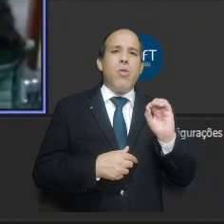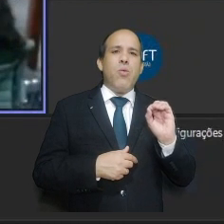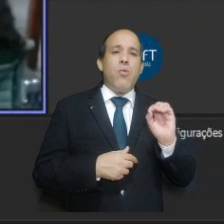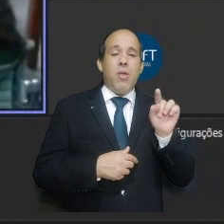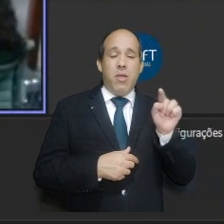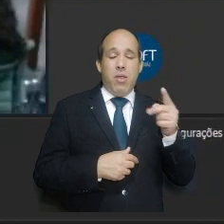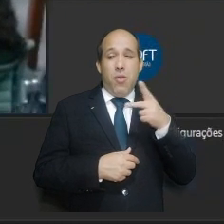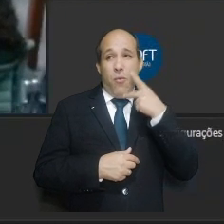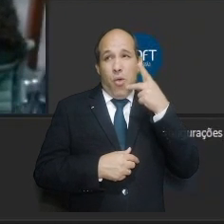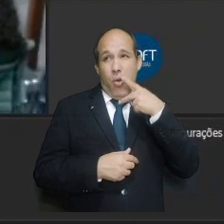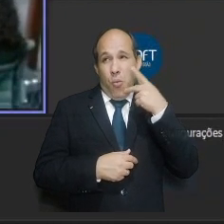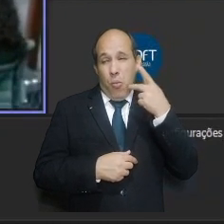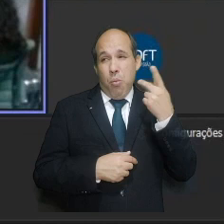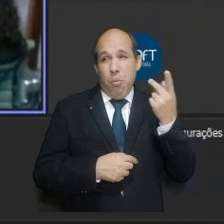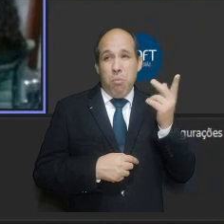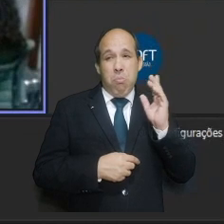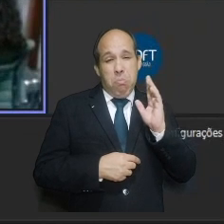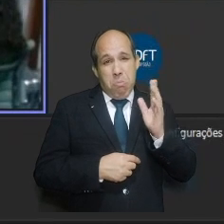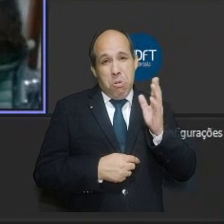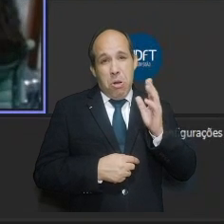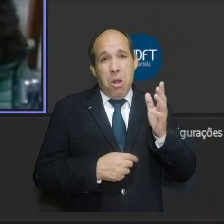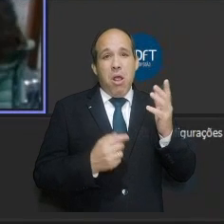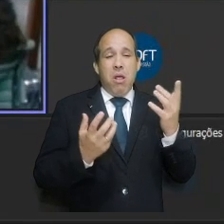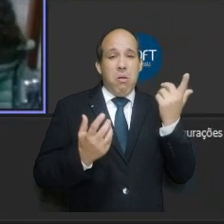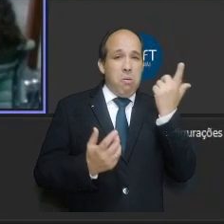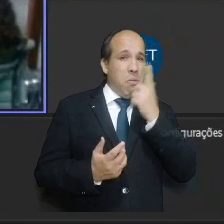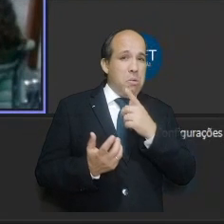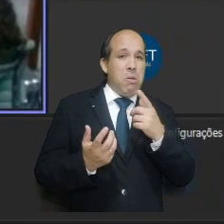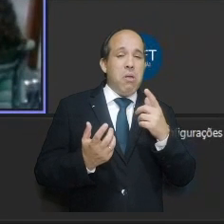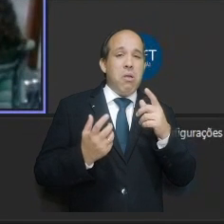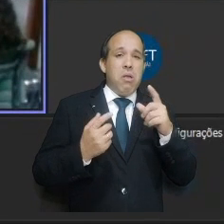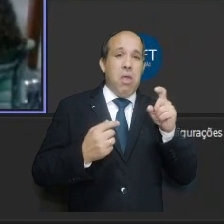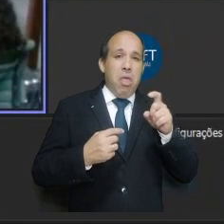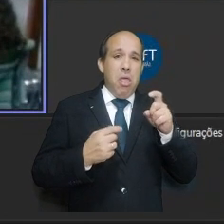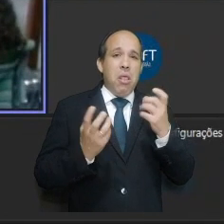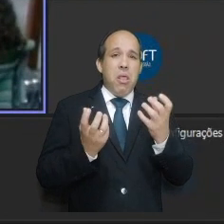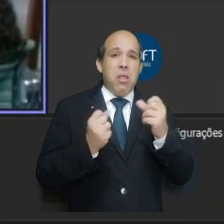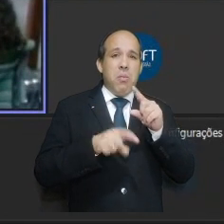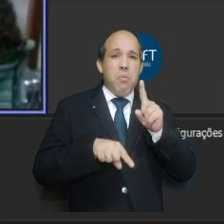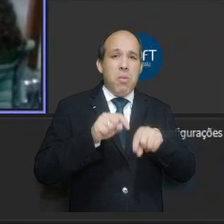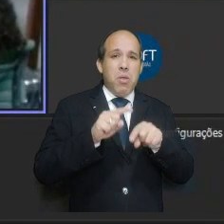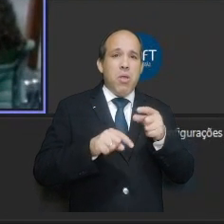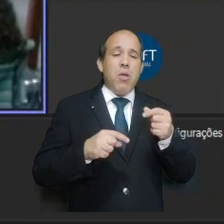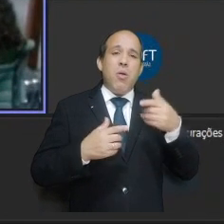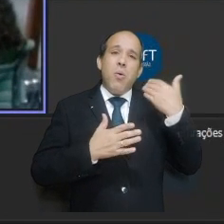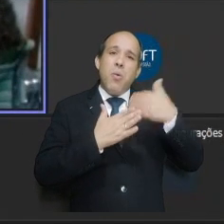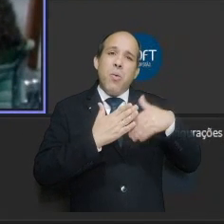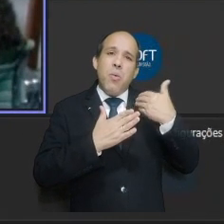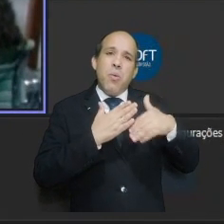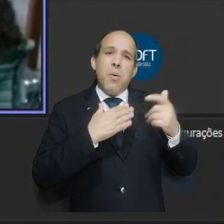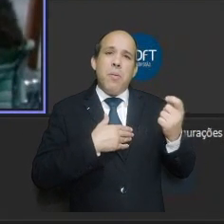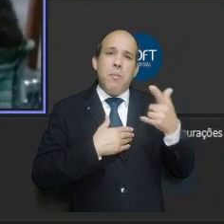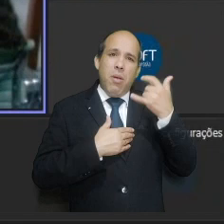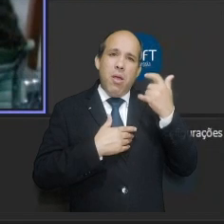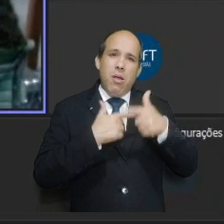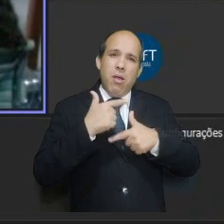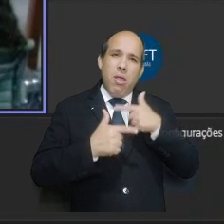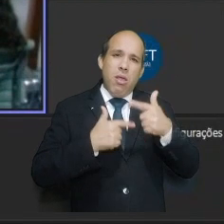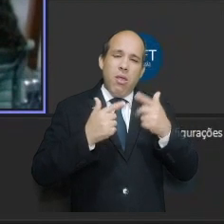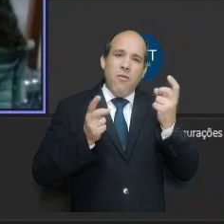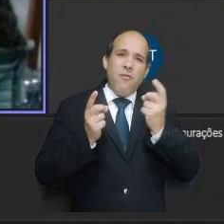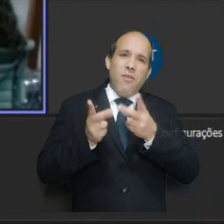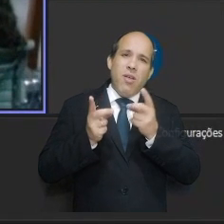No caso, ele afirma que faria jus ao recebimento de comissões com